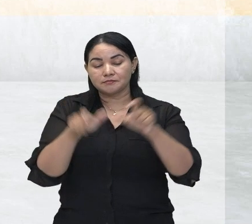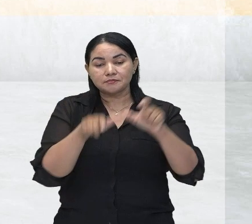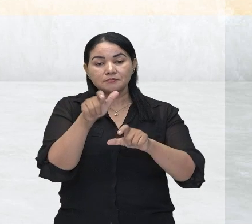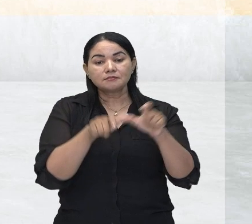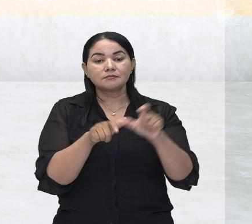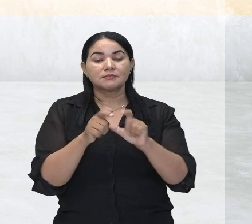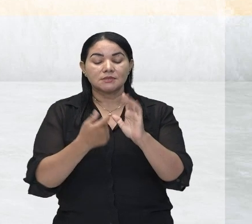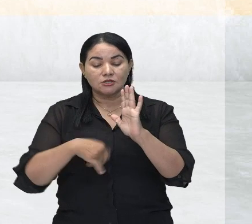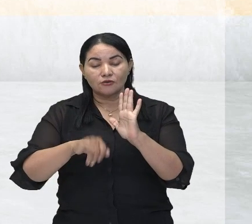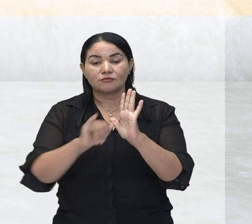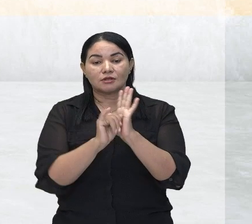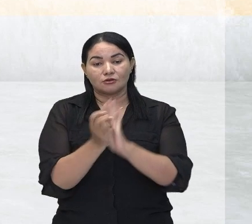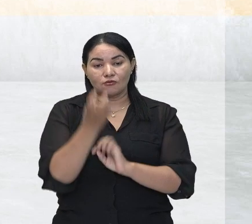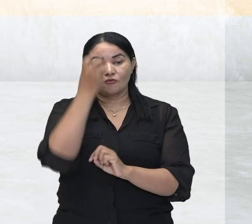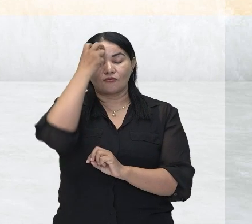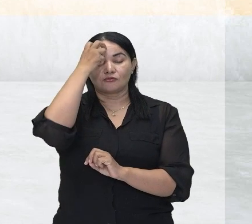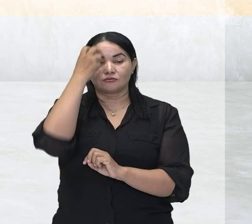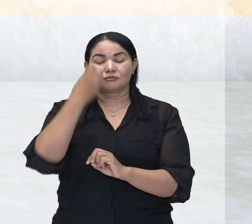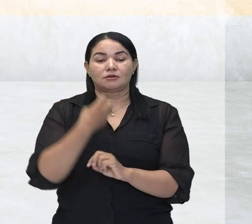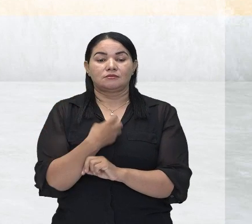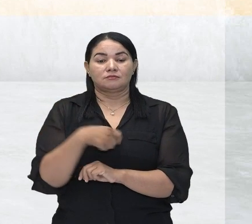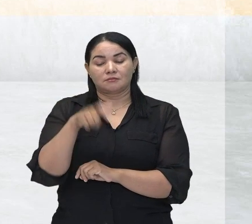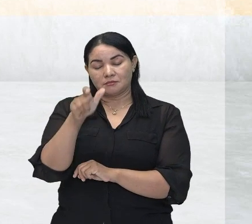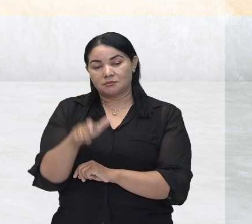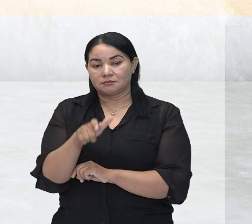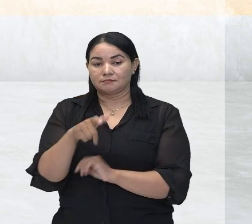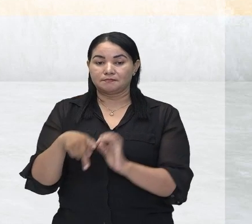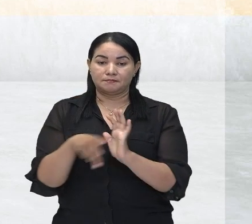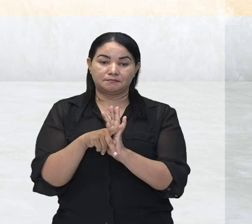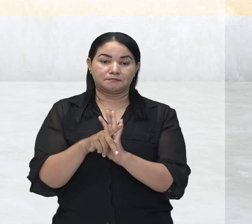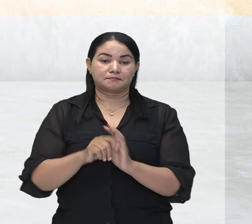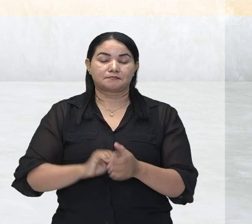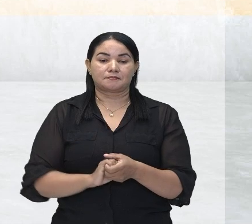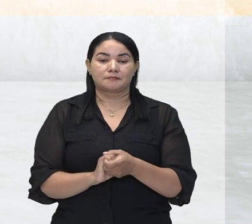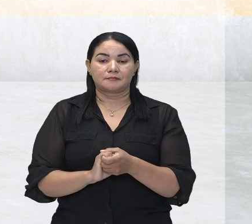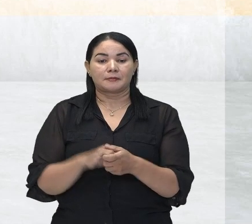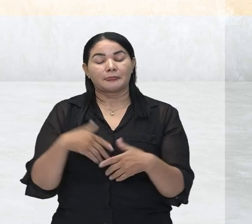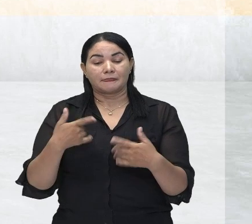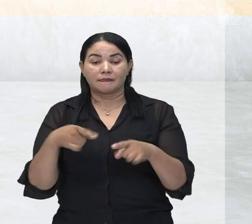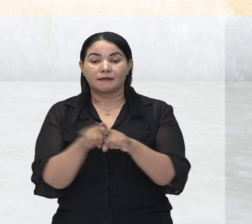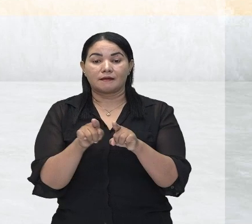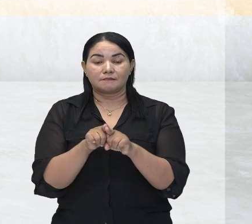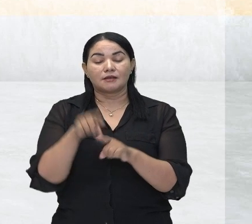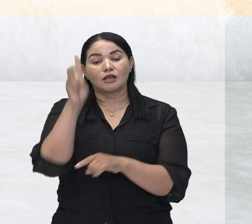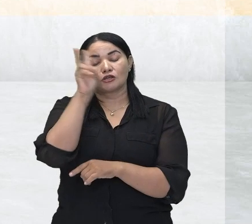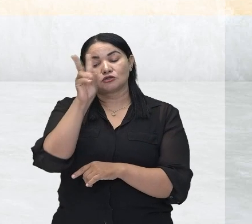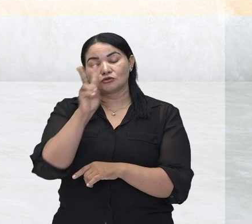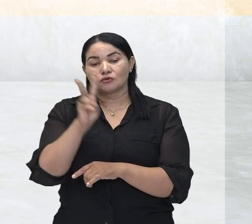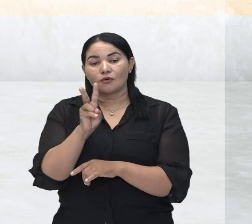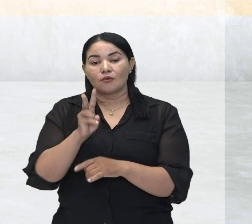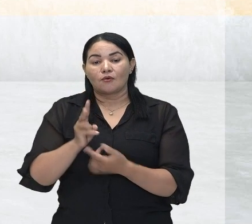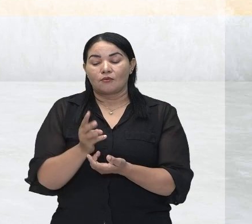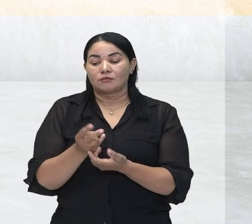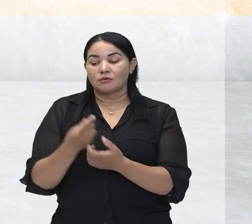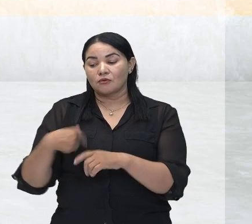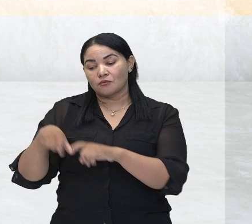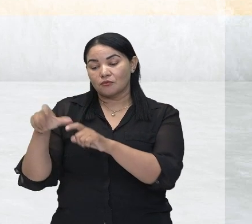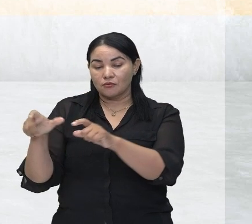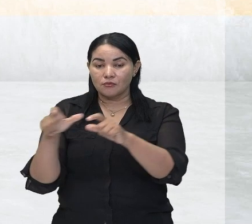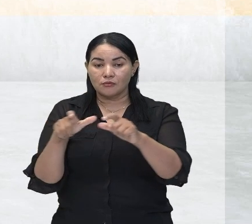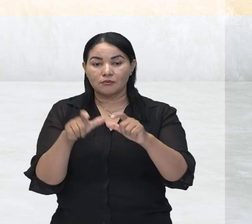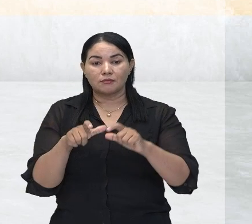identidade cultural em mim. Tem a história do seu local, as construções sociais